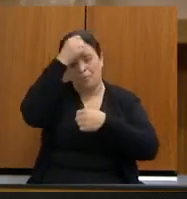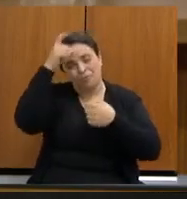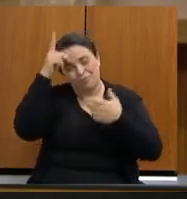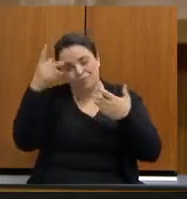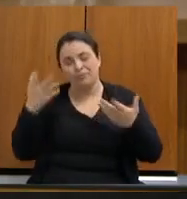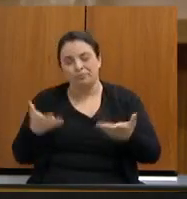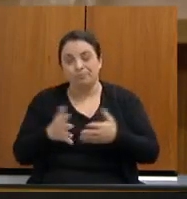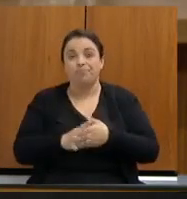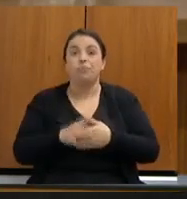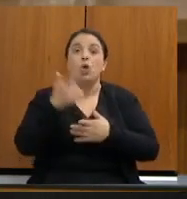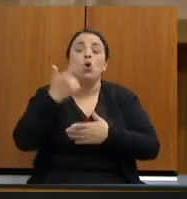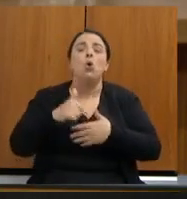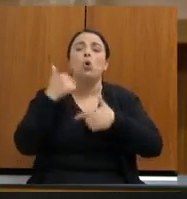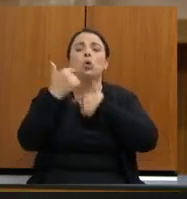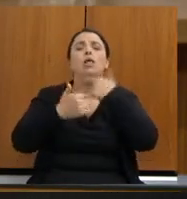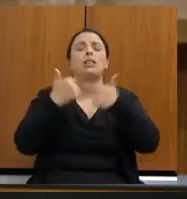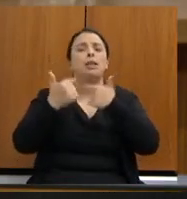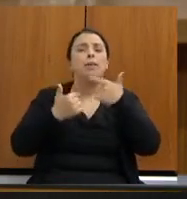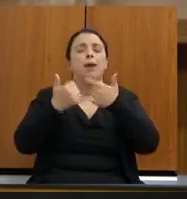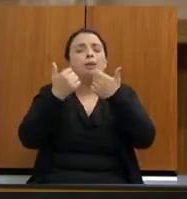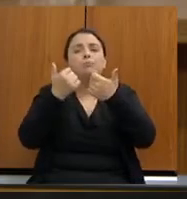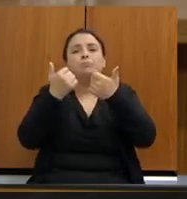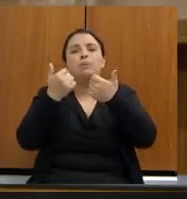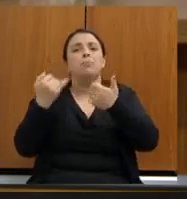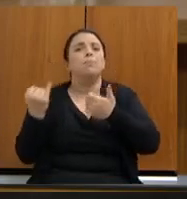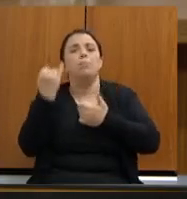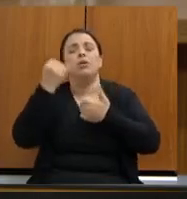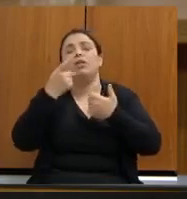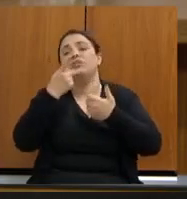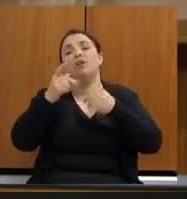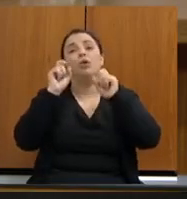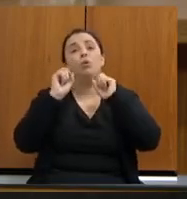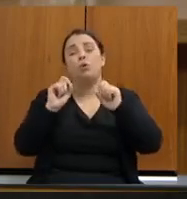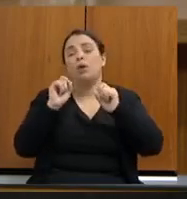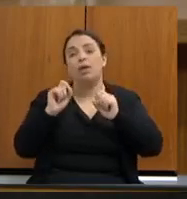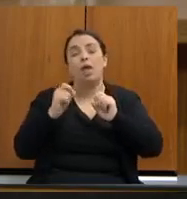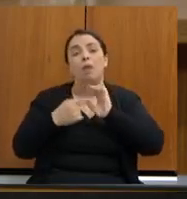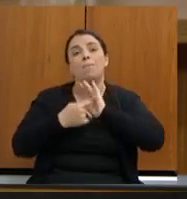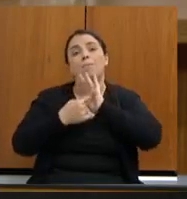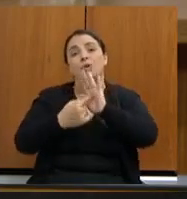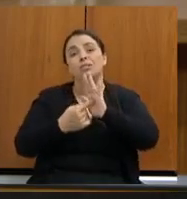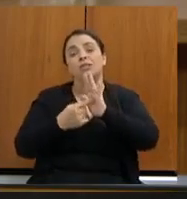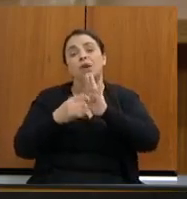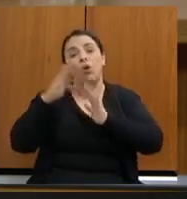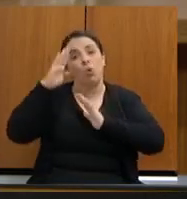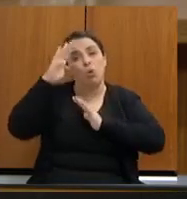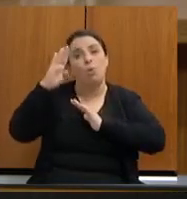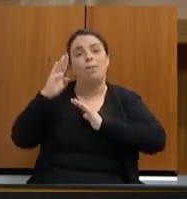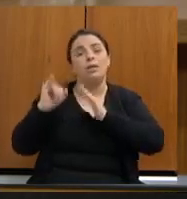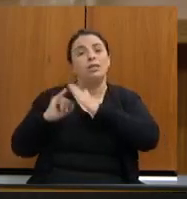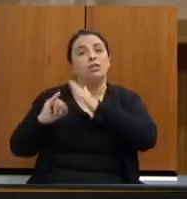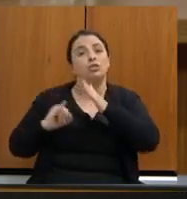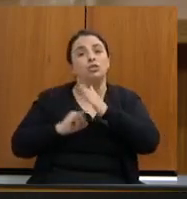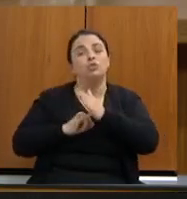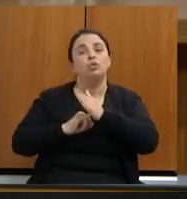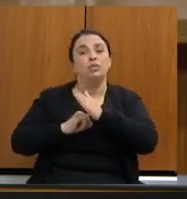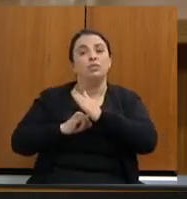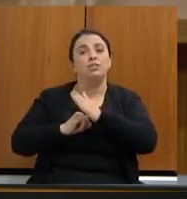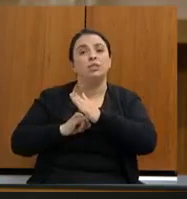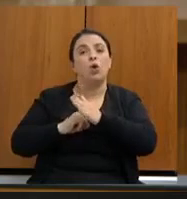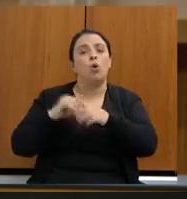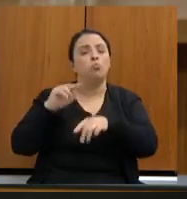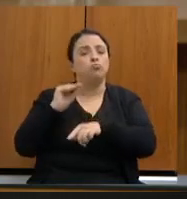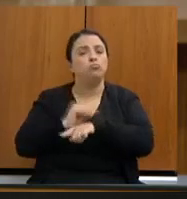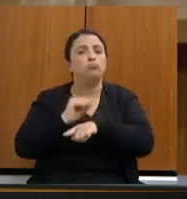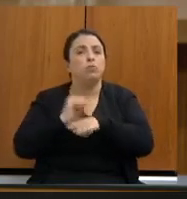trabalho que é de mostrar o cuidado do comando da instituição para com o nosso Bombeiro